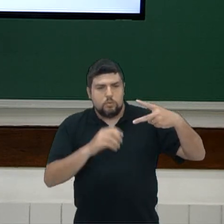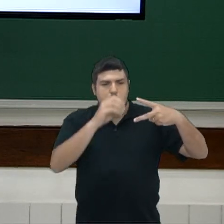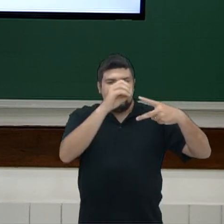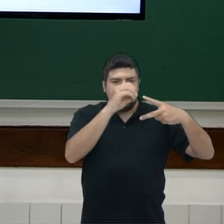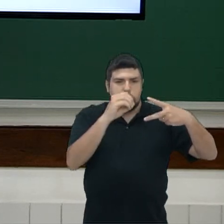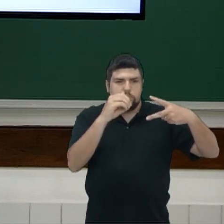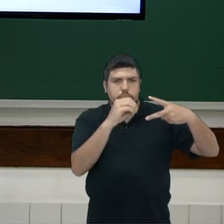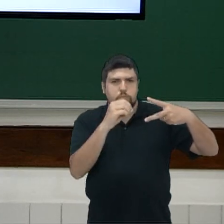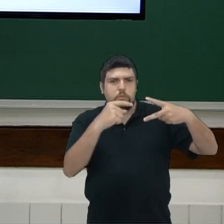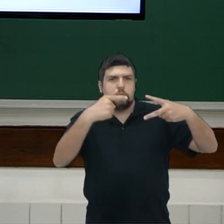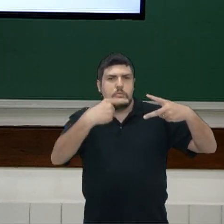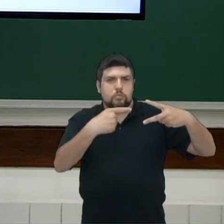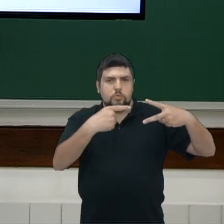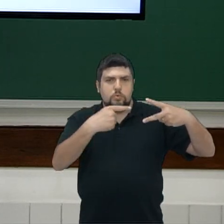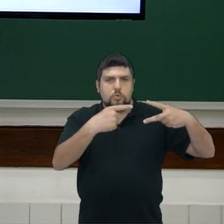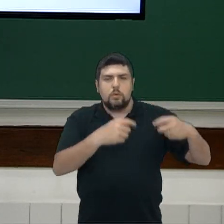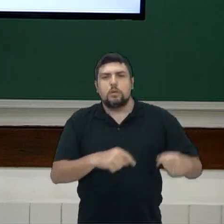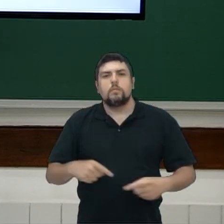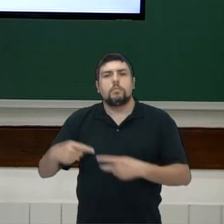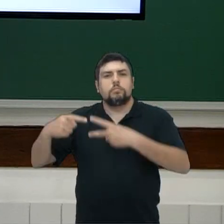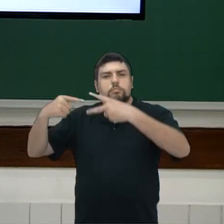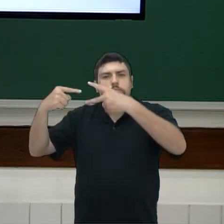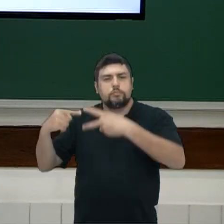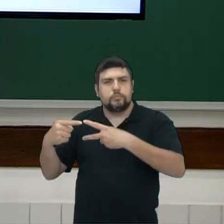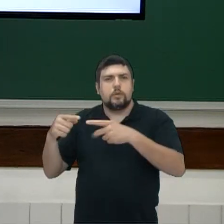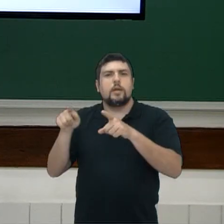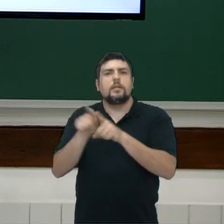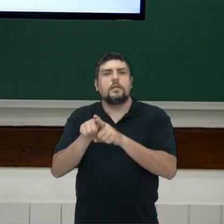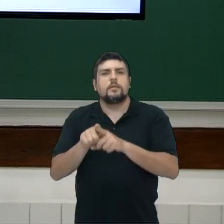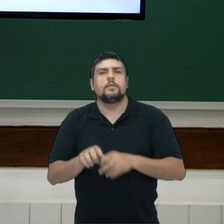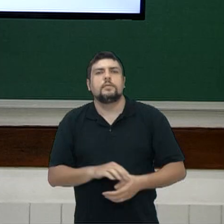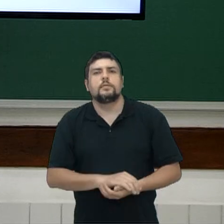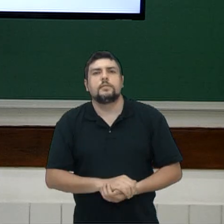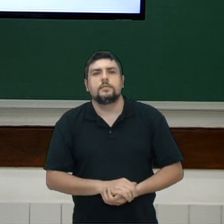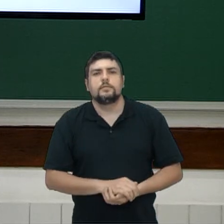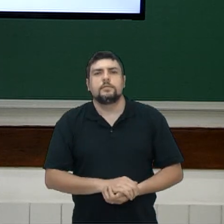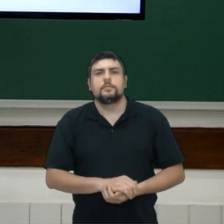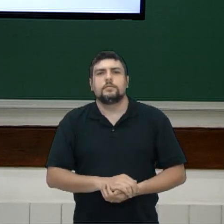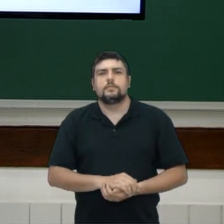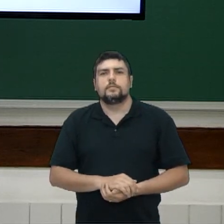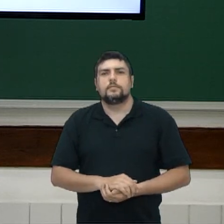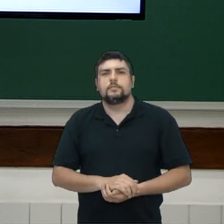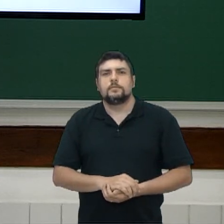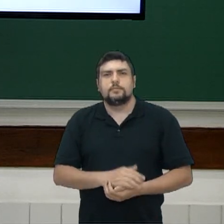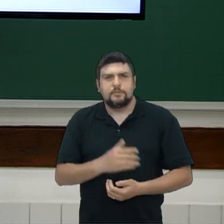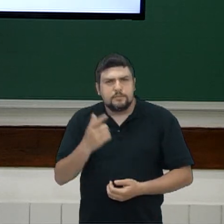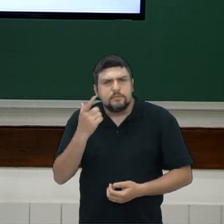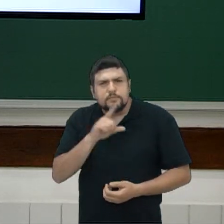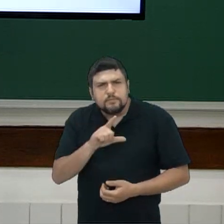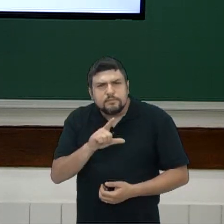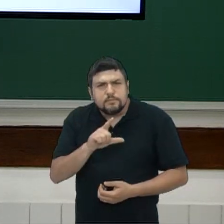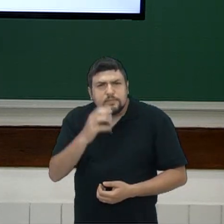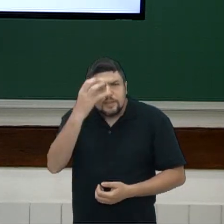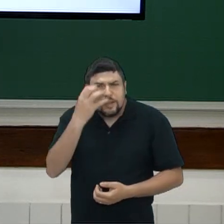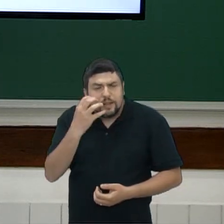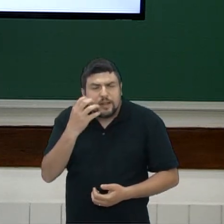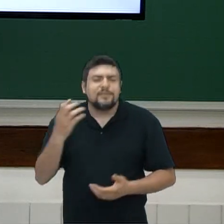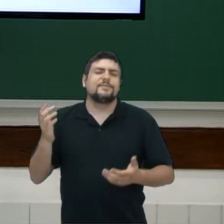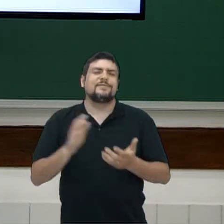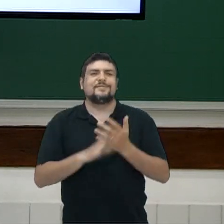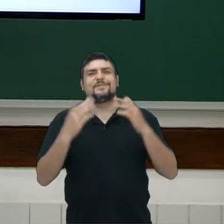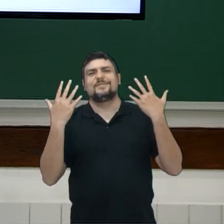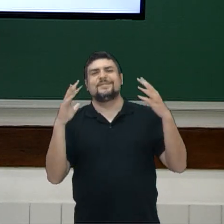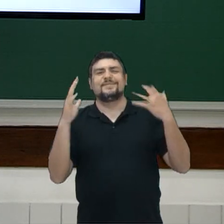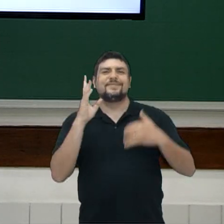1 átomo de enxofre. Show de bola, galera! Acertaram? Nossa, sério? Maravilha, show de